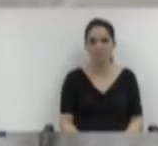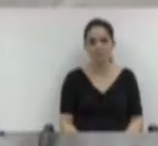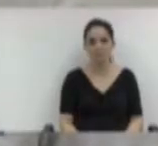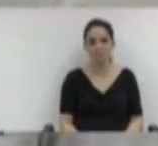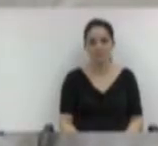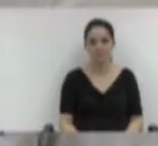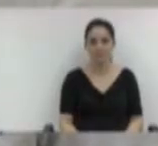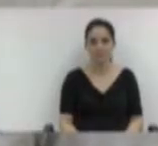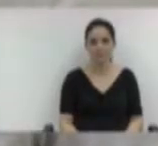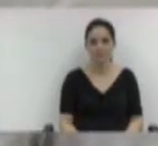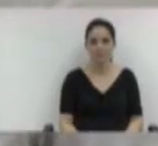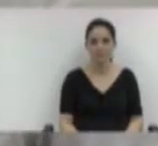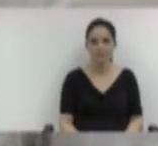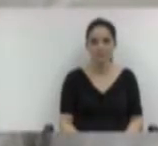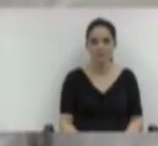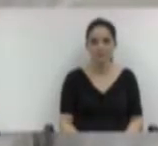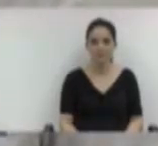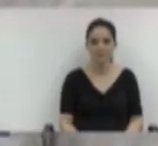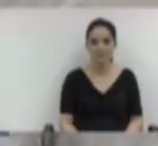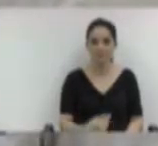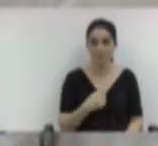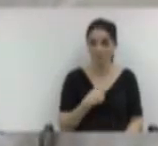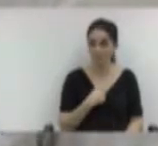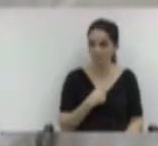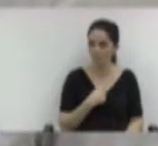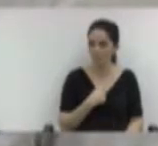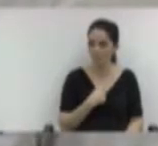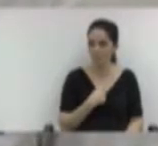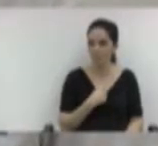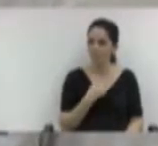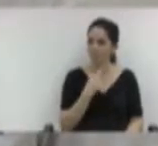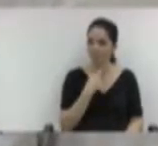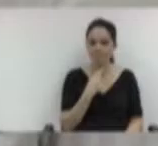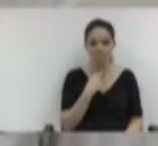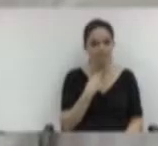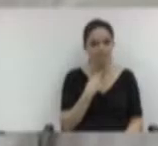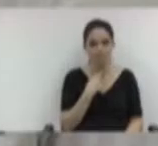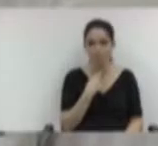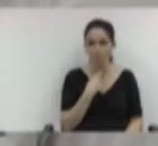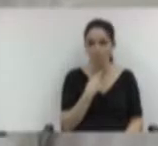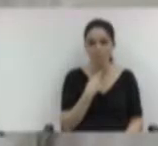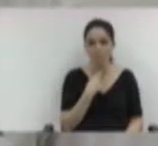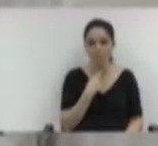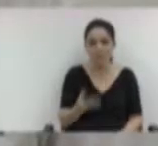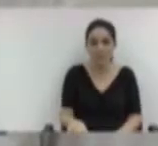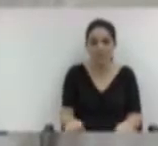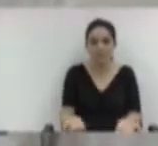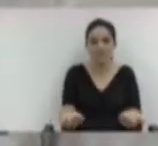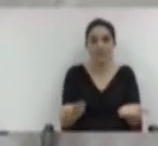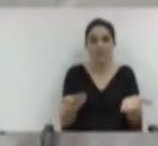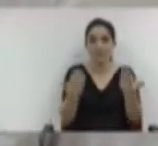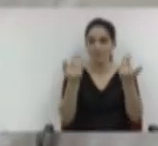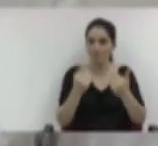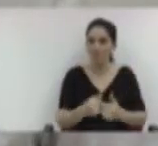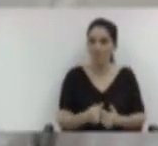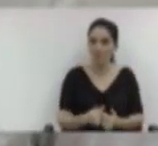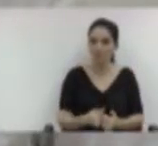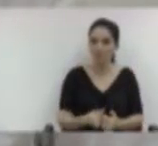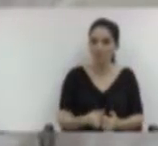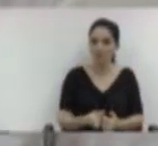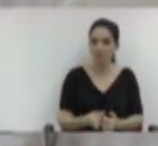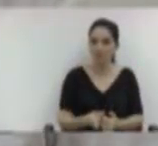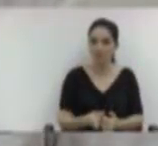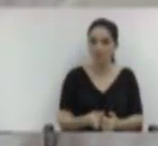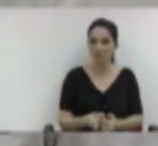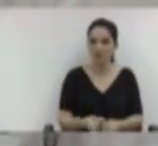problema. Agora, o que a gente não pode é incentivar as coisas ao contrário. Ou seja, se